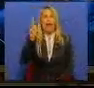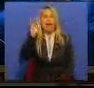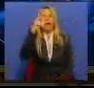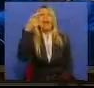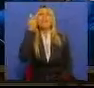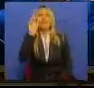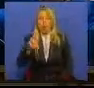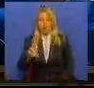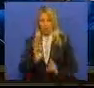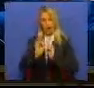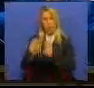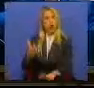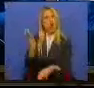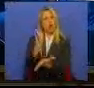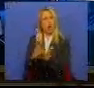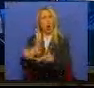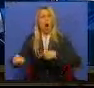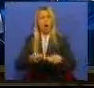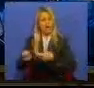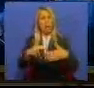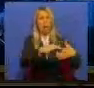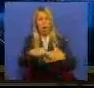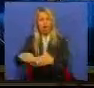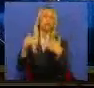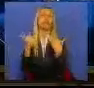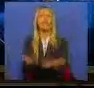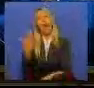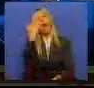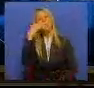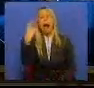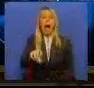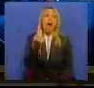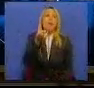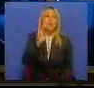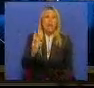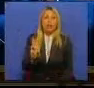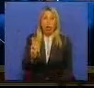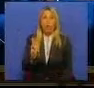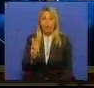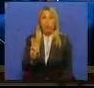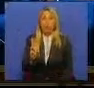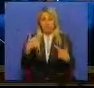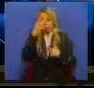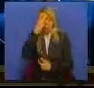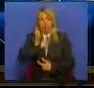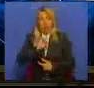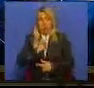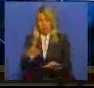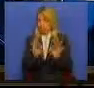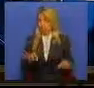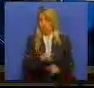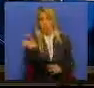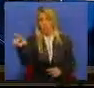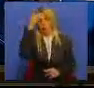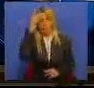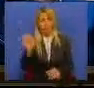e liderança, e, portanto, que tivessem um diretor, e do nosso ponto de vista, aliás, como do vosso, que esse diretor